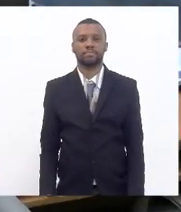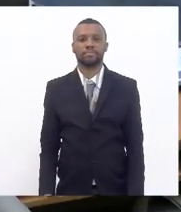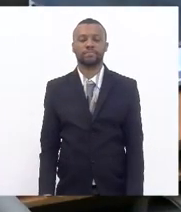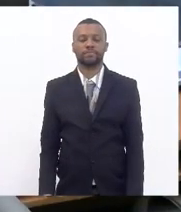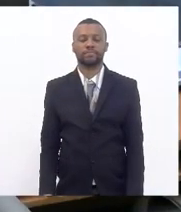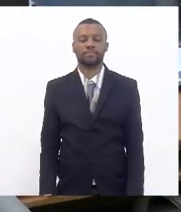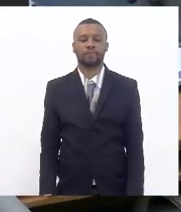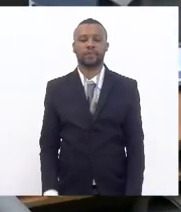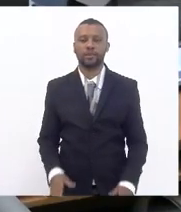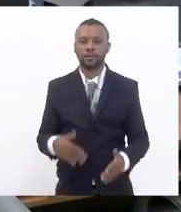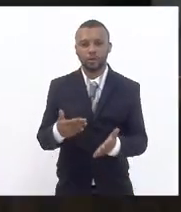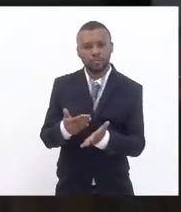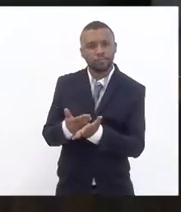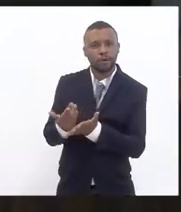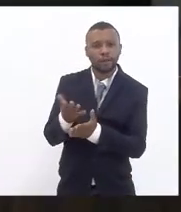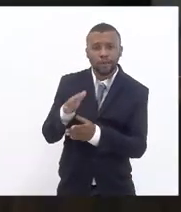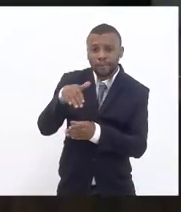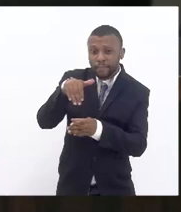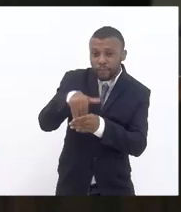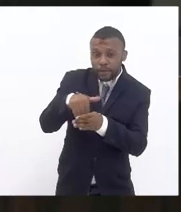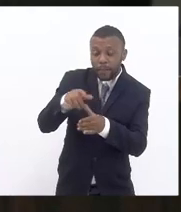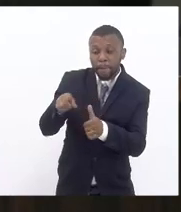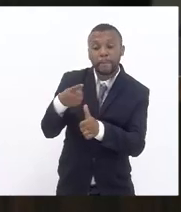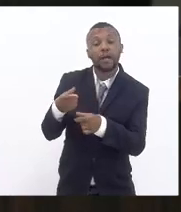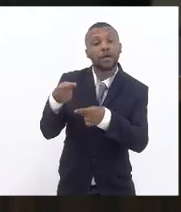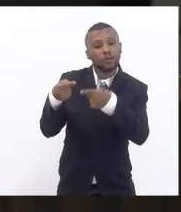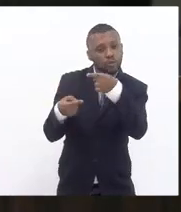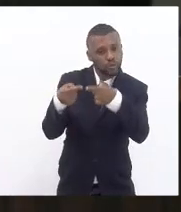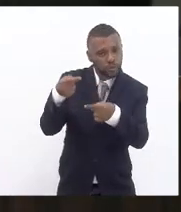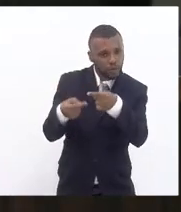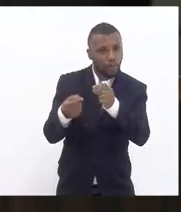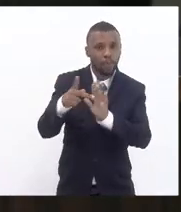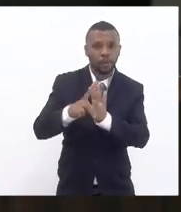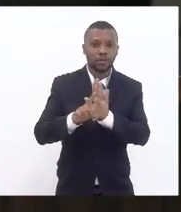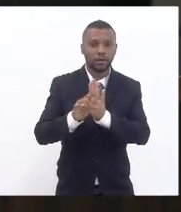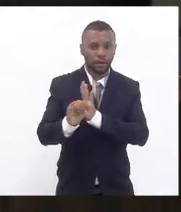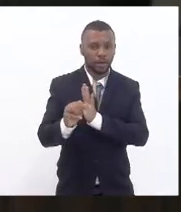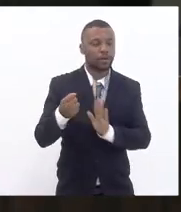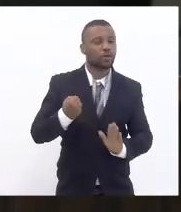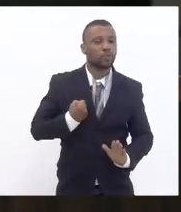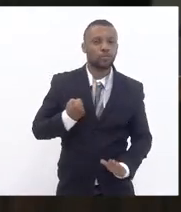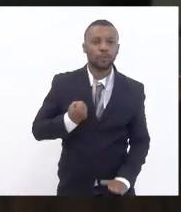Em votação, em primeira discussão, projeto de lei